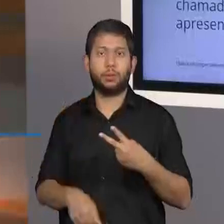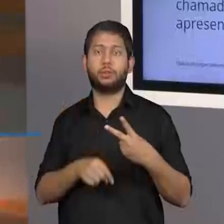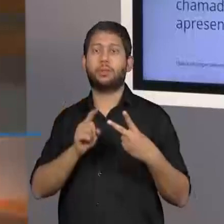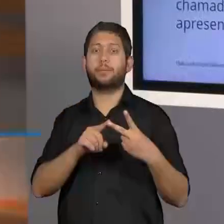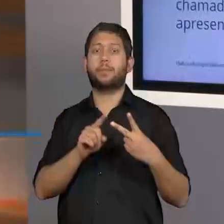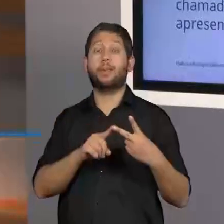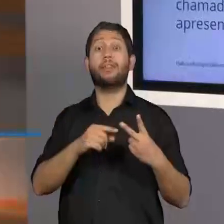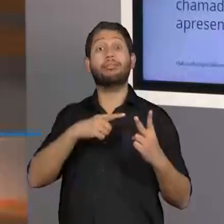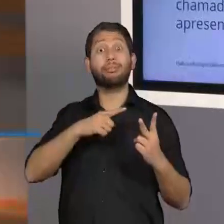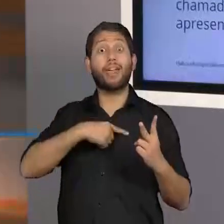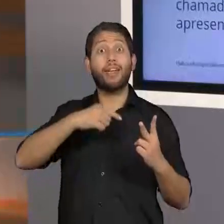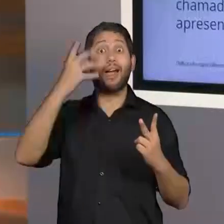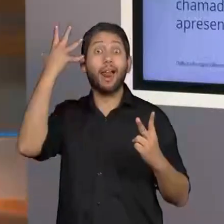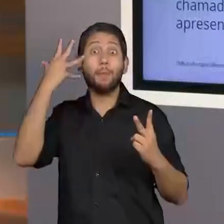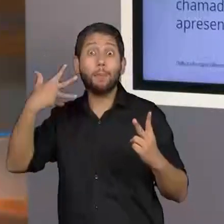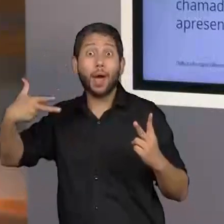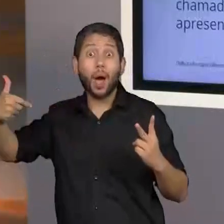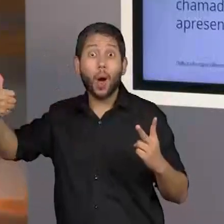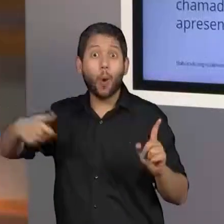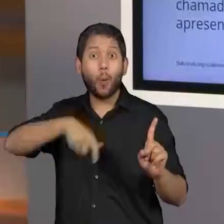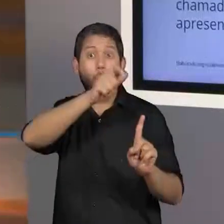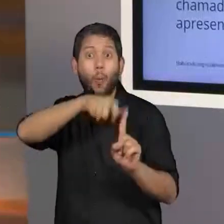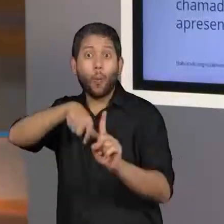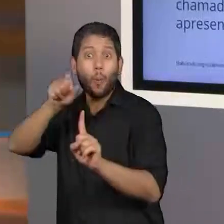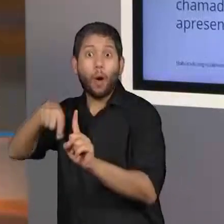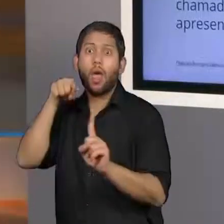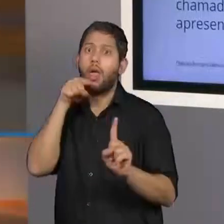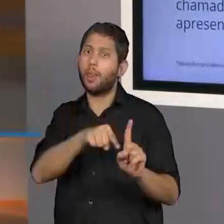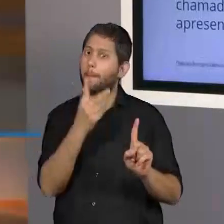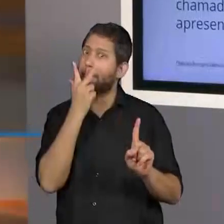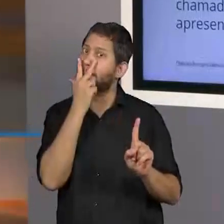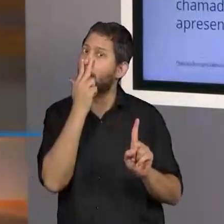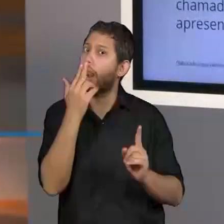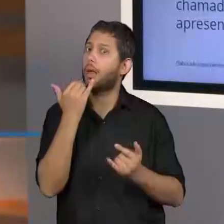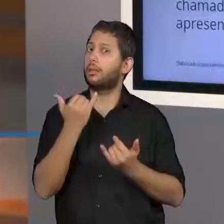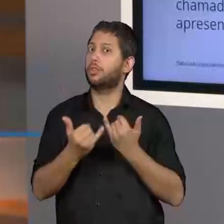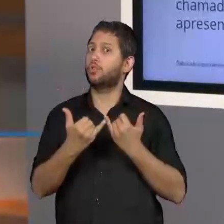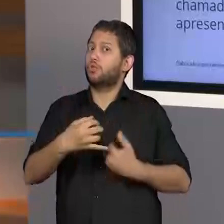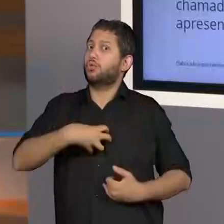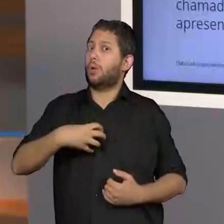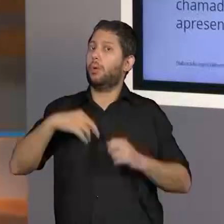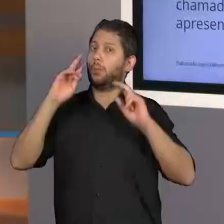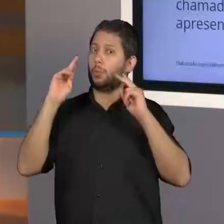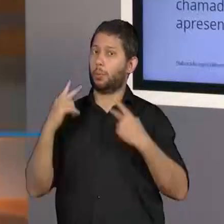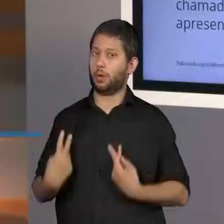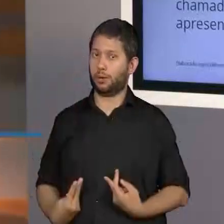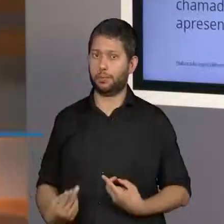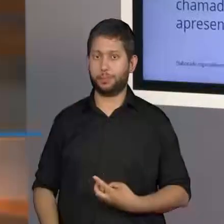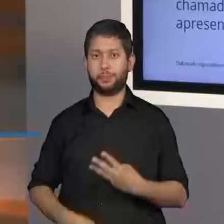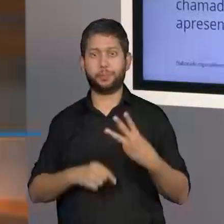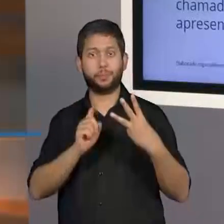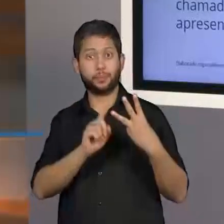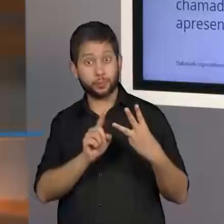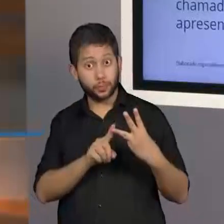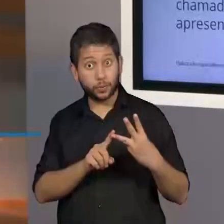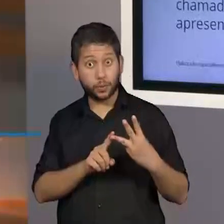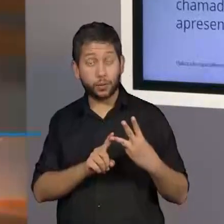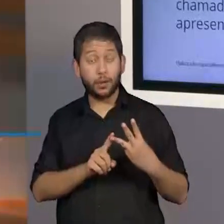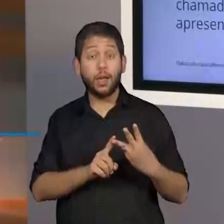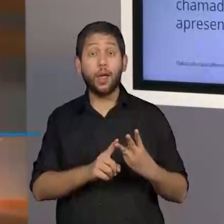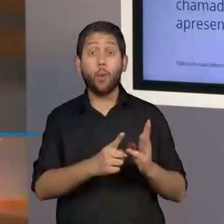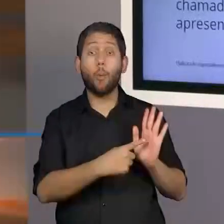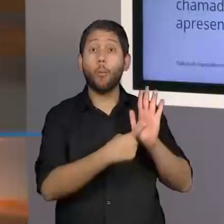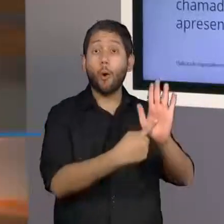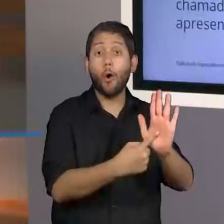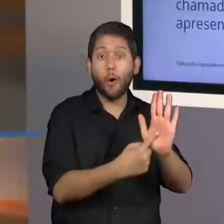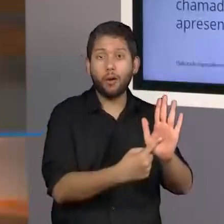ações, personalidades humanas e tem como objetivo fazer uma analogia, ou seja, uma